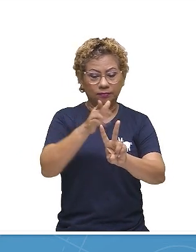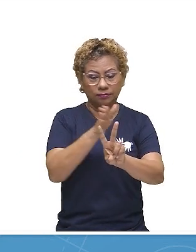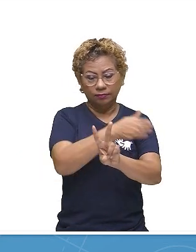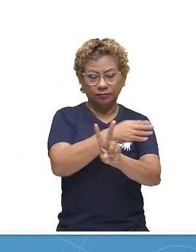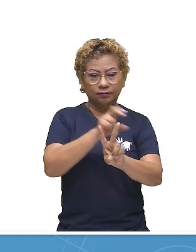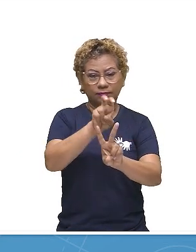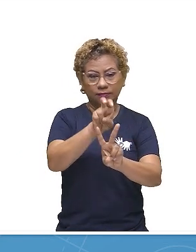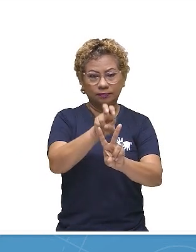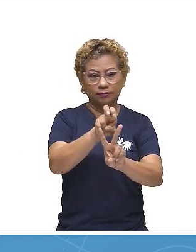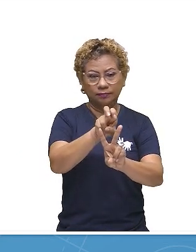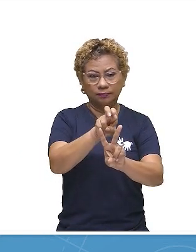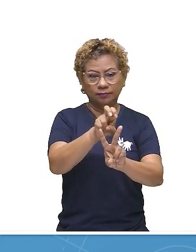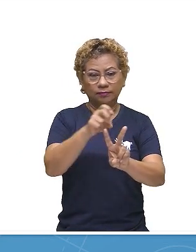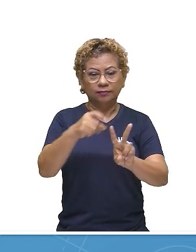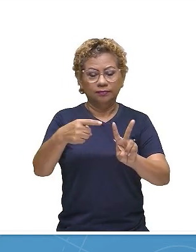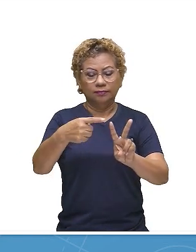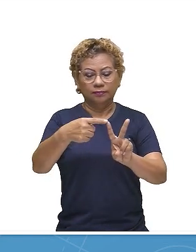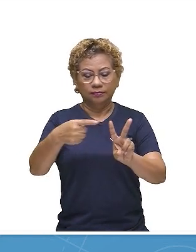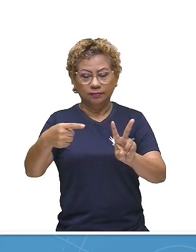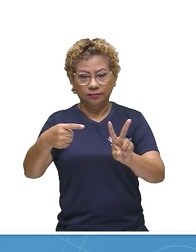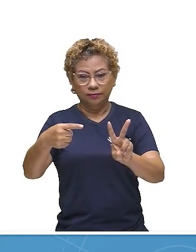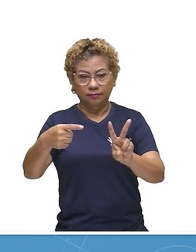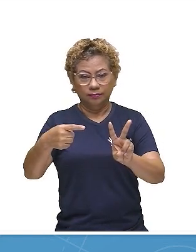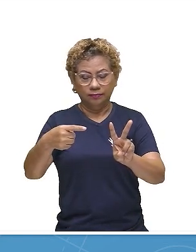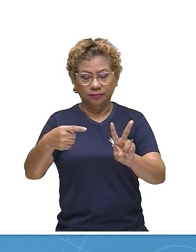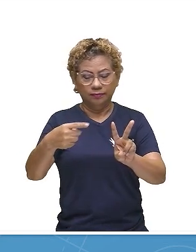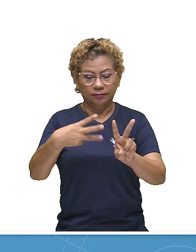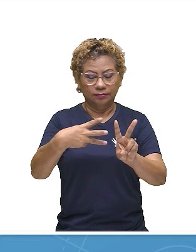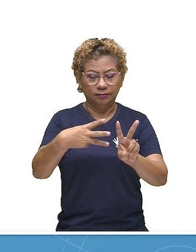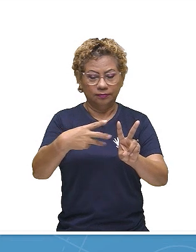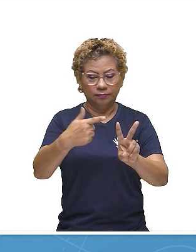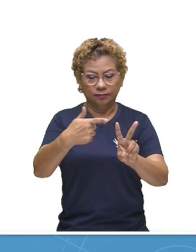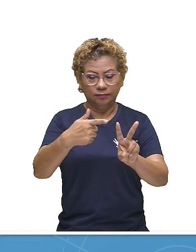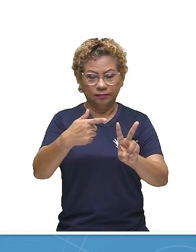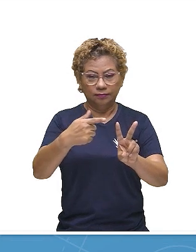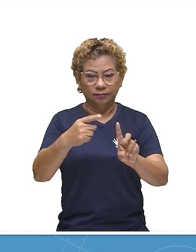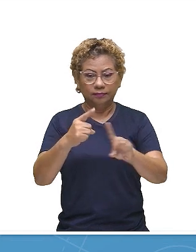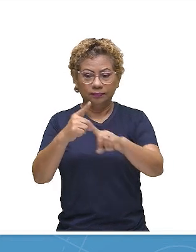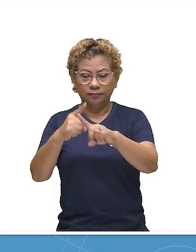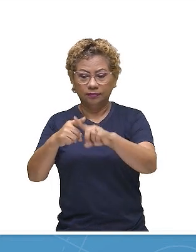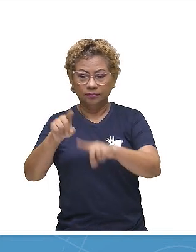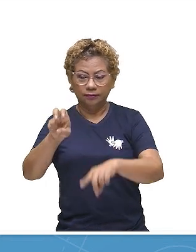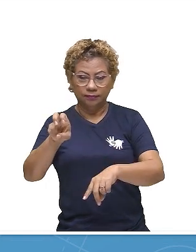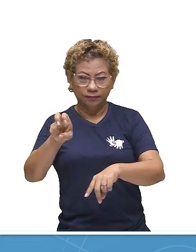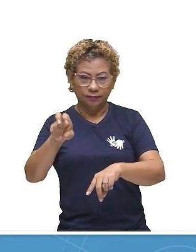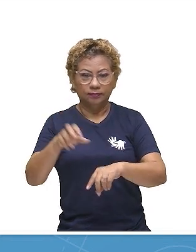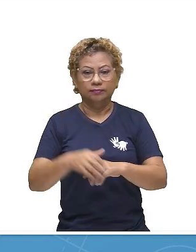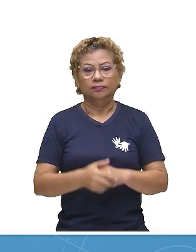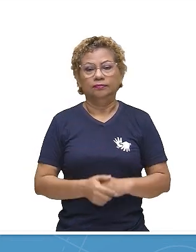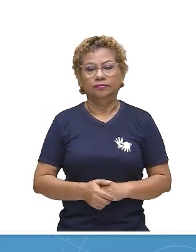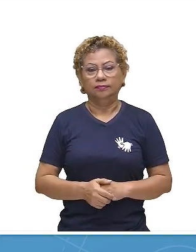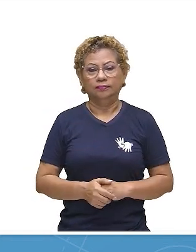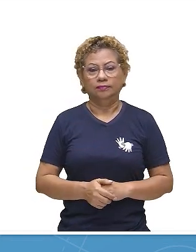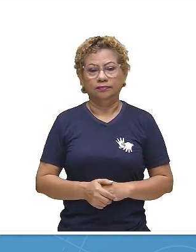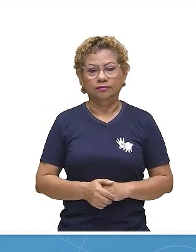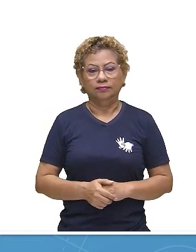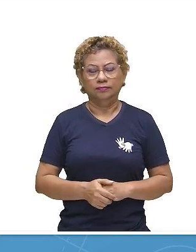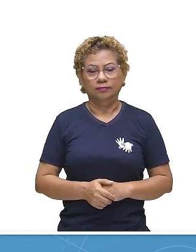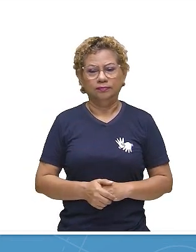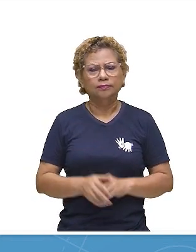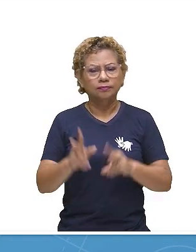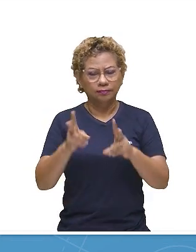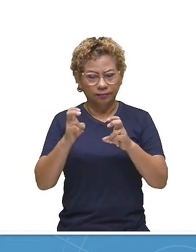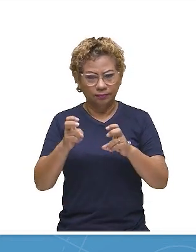e o expoente do radicando pelo mesmo fator, observe que lá na propriedade, ó, tanto o n como o m